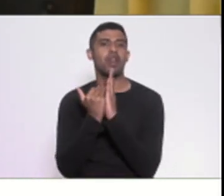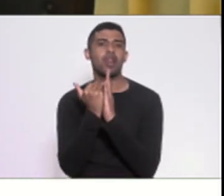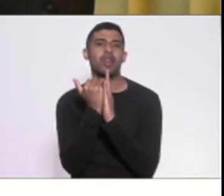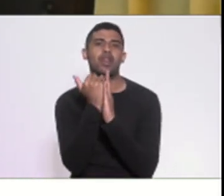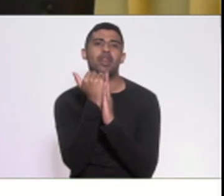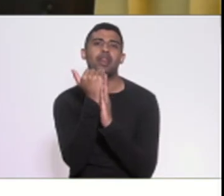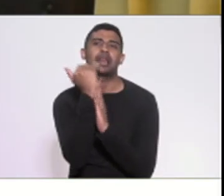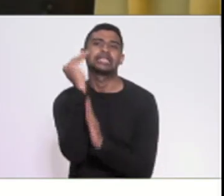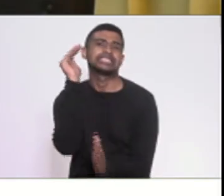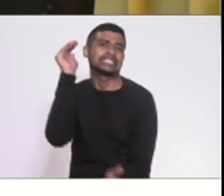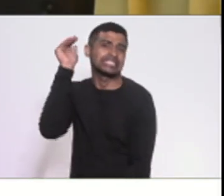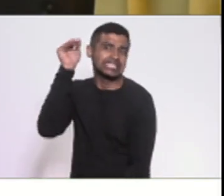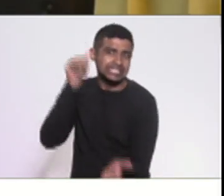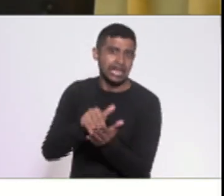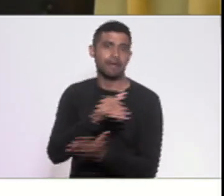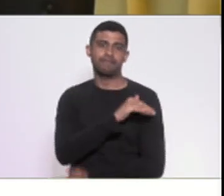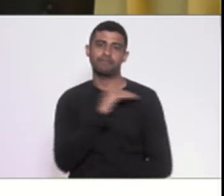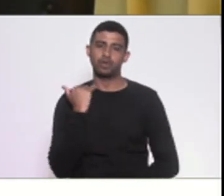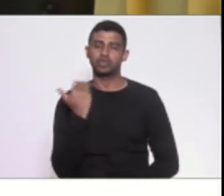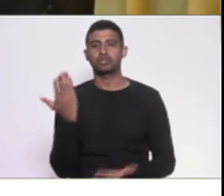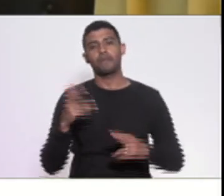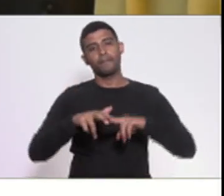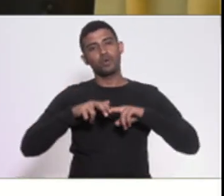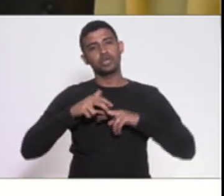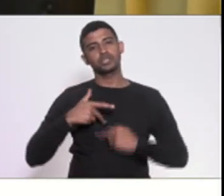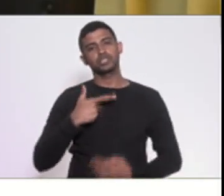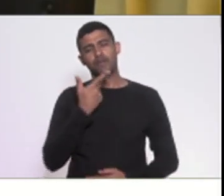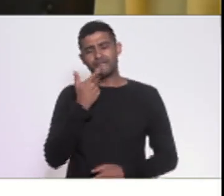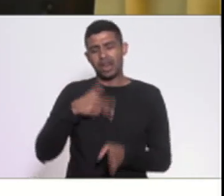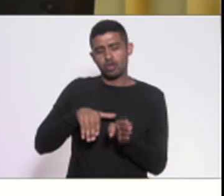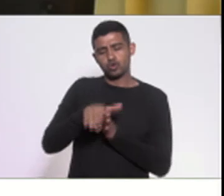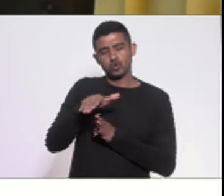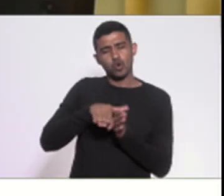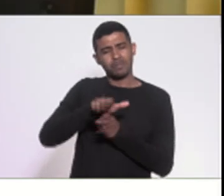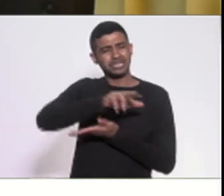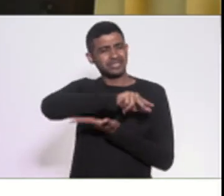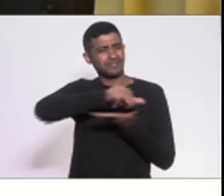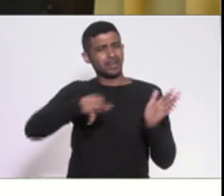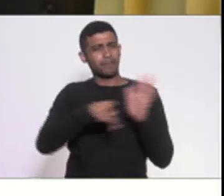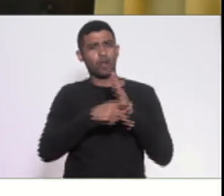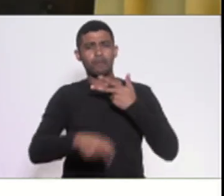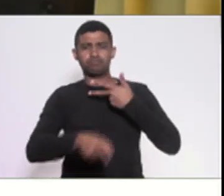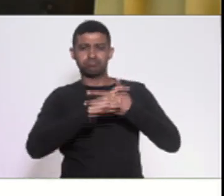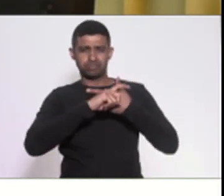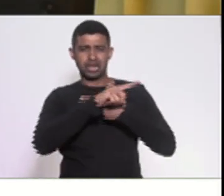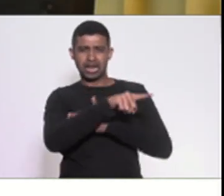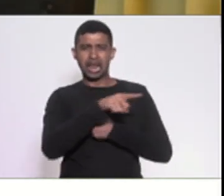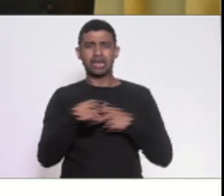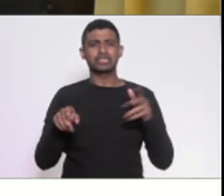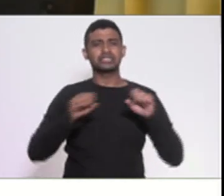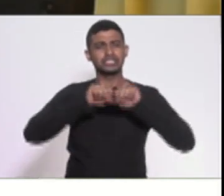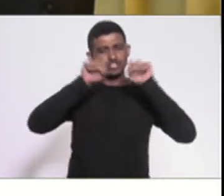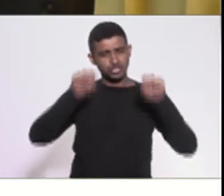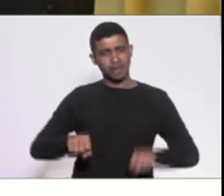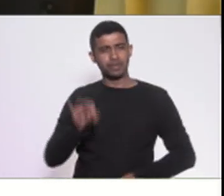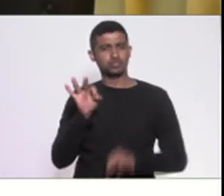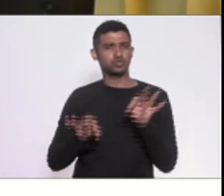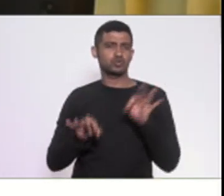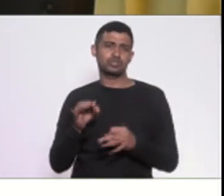chegar à morte. E por isso, eu digo que as recomendações para o Poder Executivo e para o sistema de justiça são os